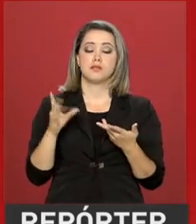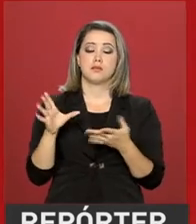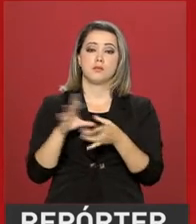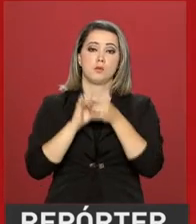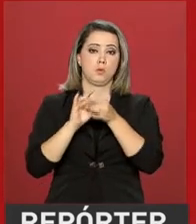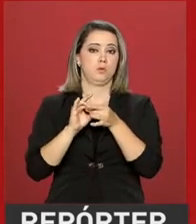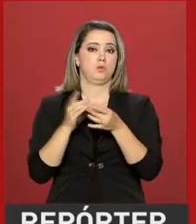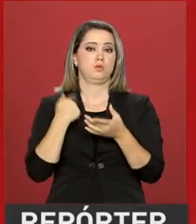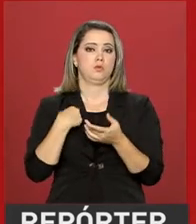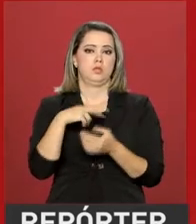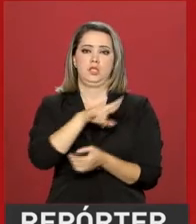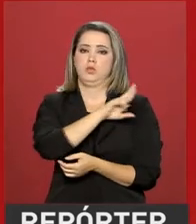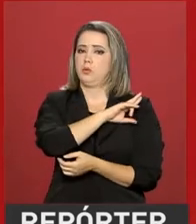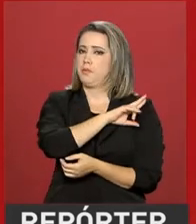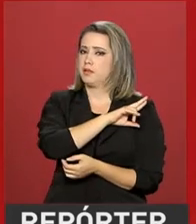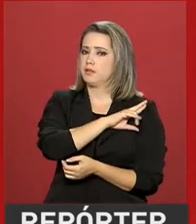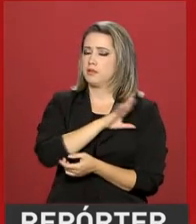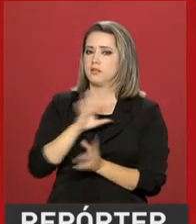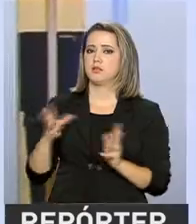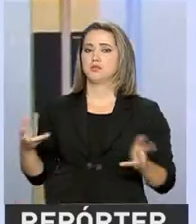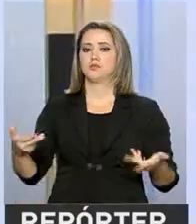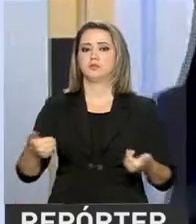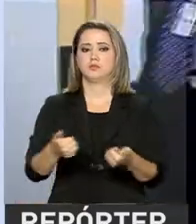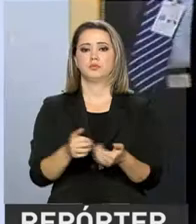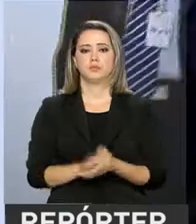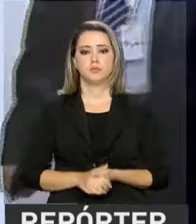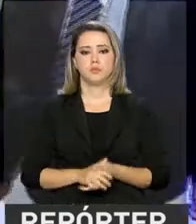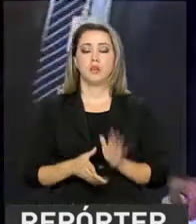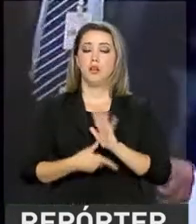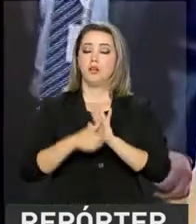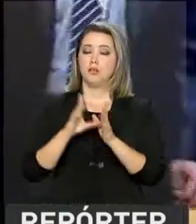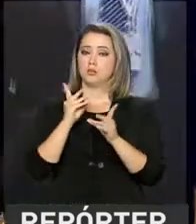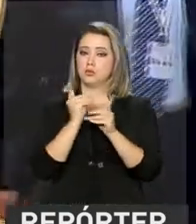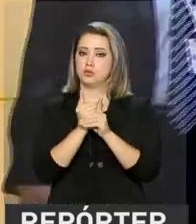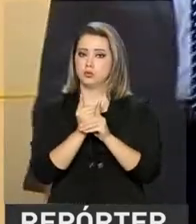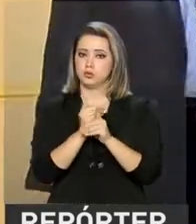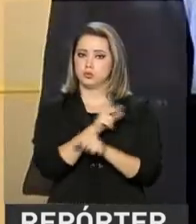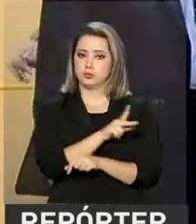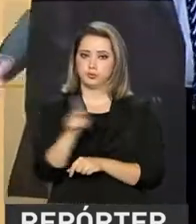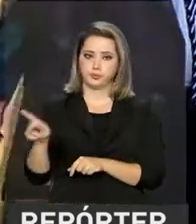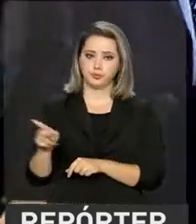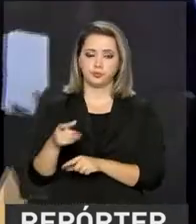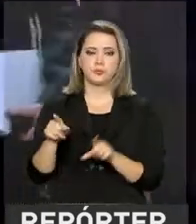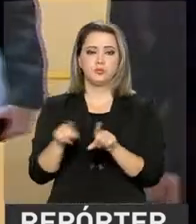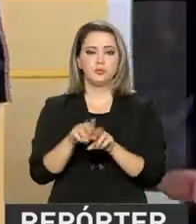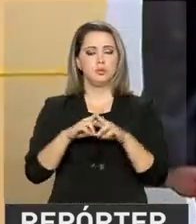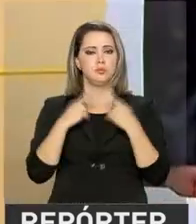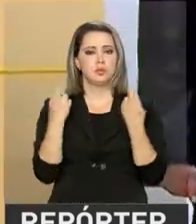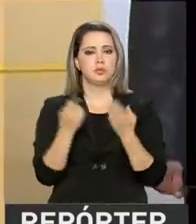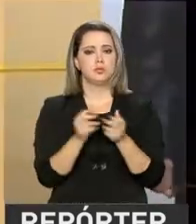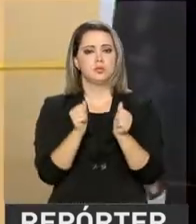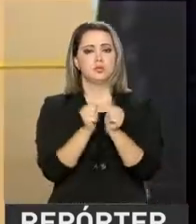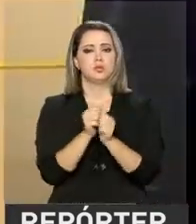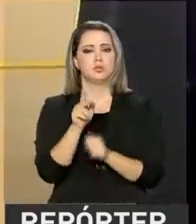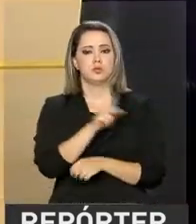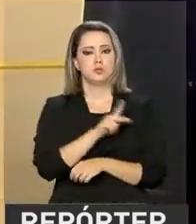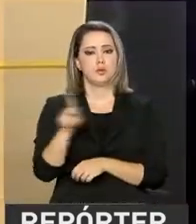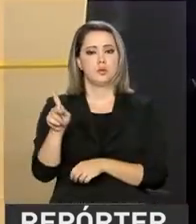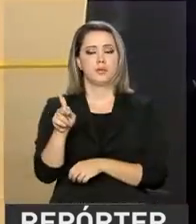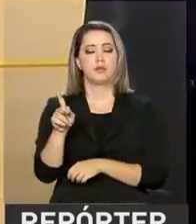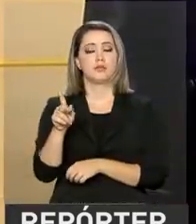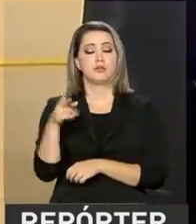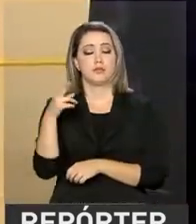ser mais representativas desse caso antes de encontrar o presidente putin michel temer também se reuniu com a presidente do conselho da